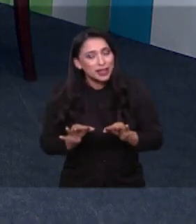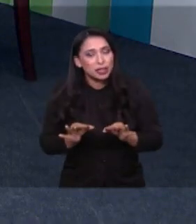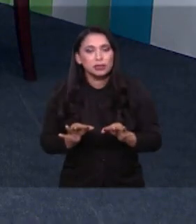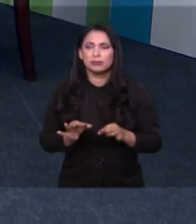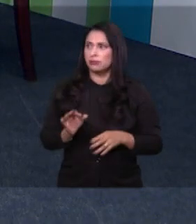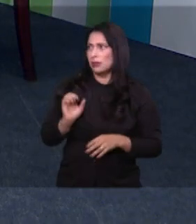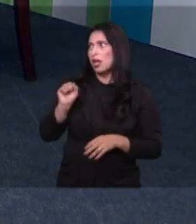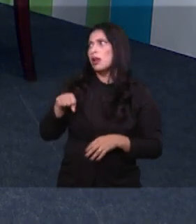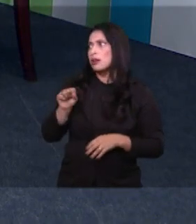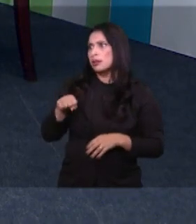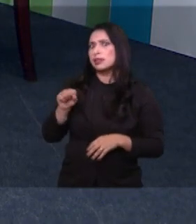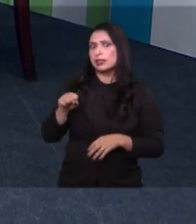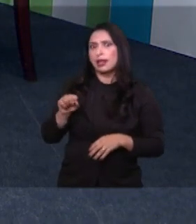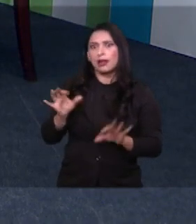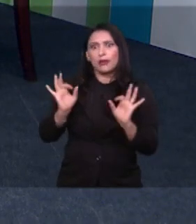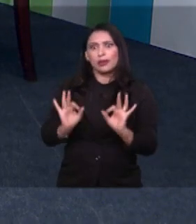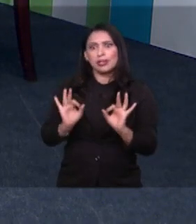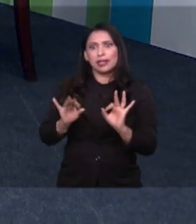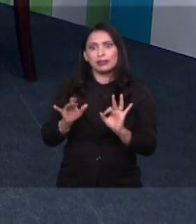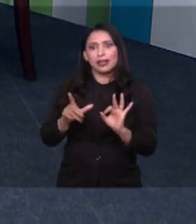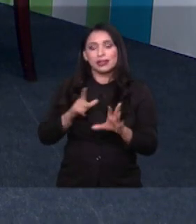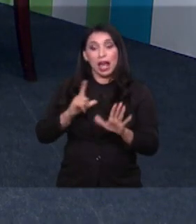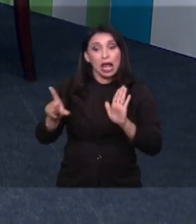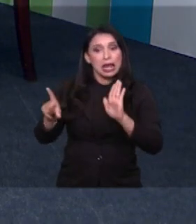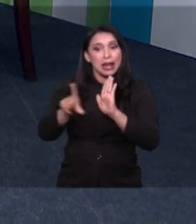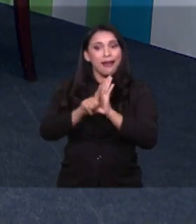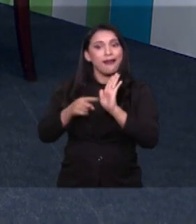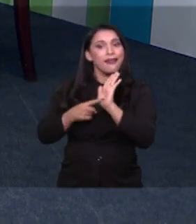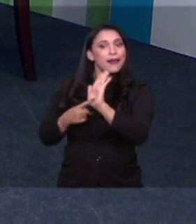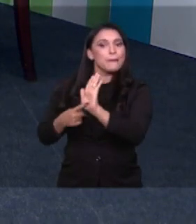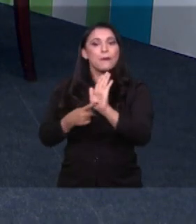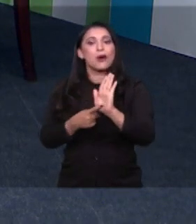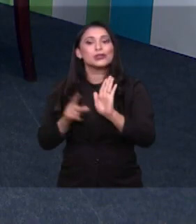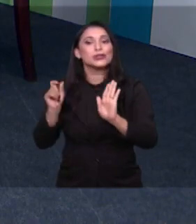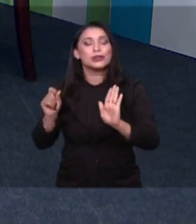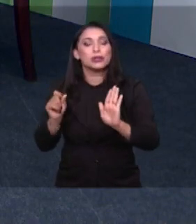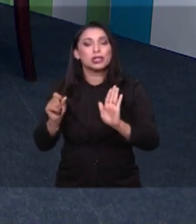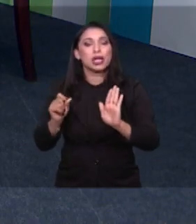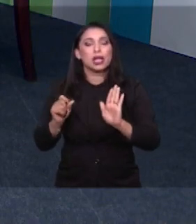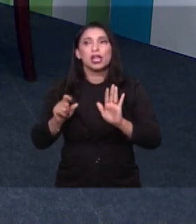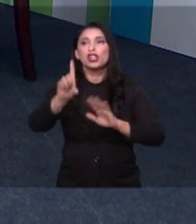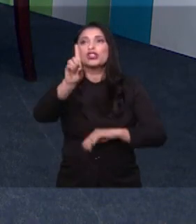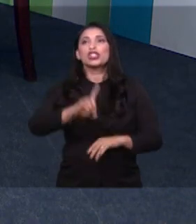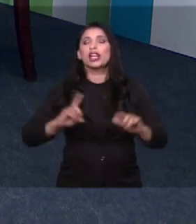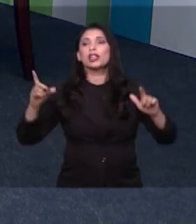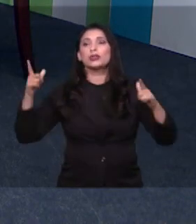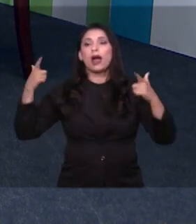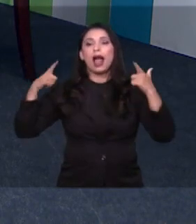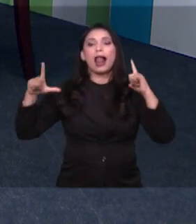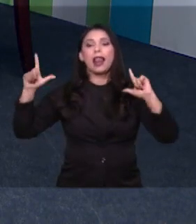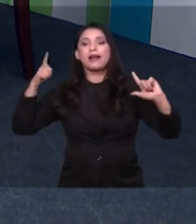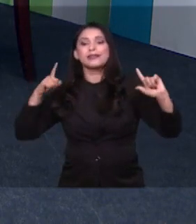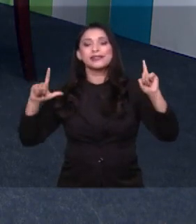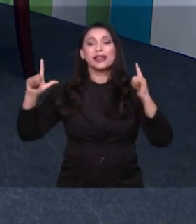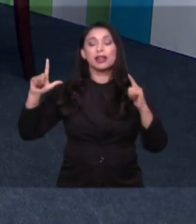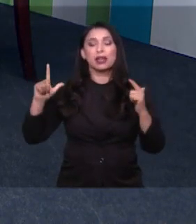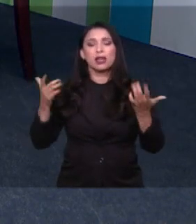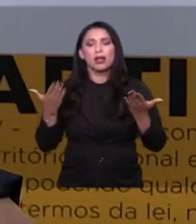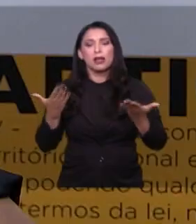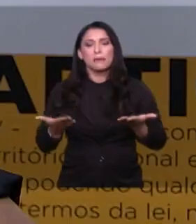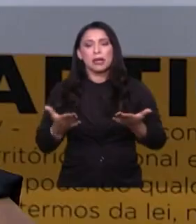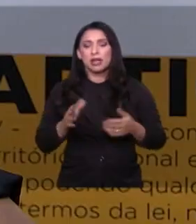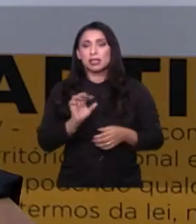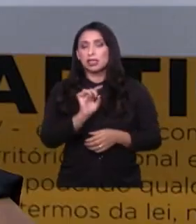certeza. Por exemplo, você pode ver na lei, você pode ver, tem direito a lazer, essas coisas. A gente não só